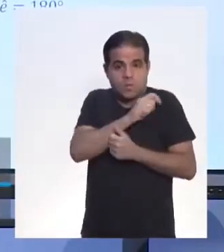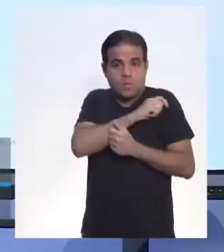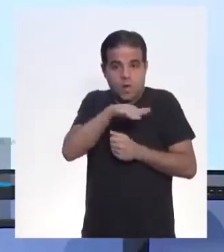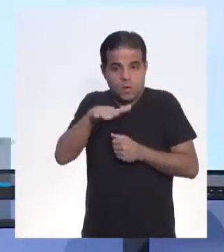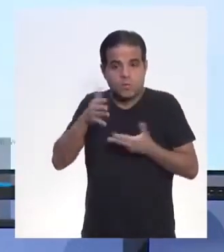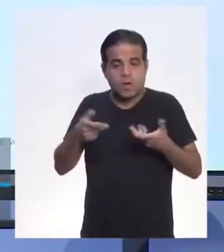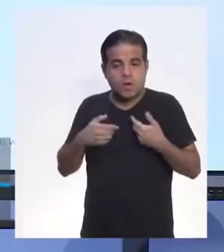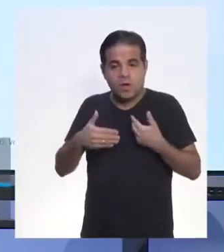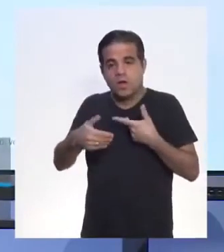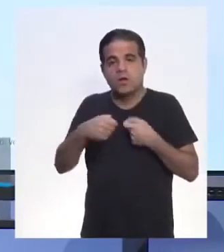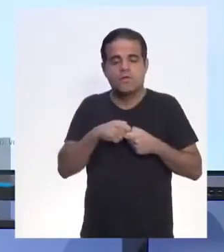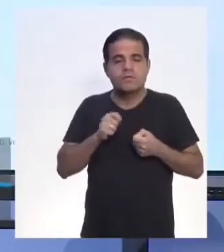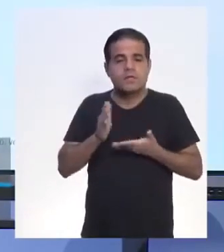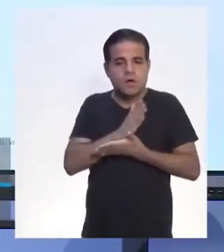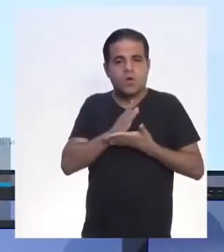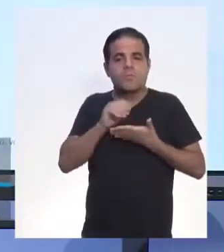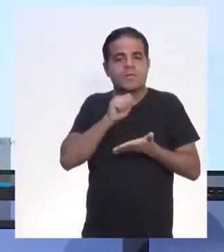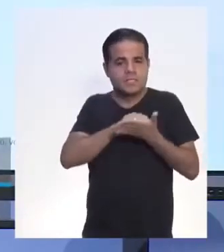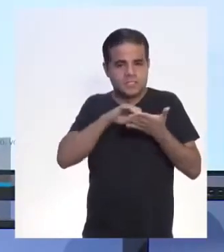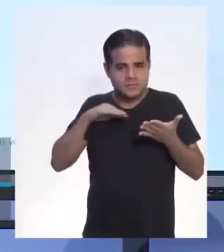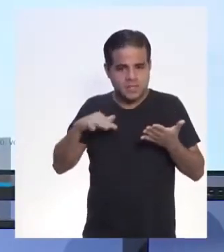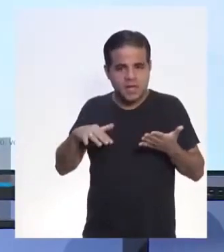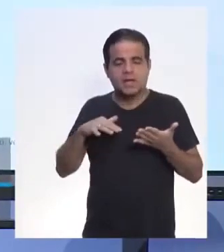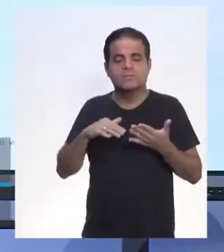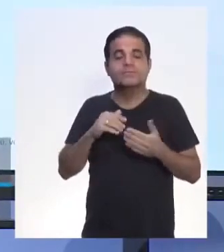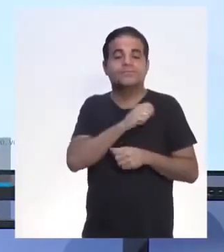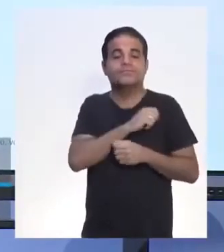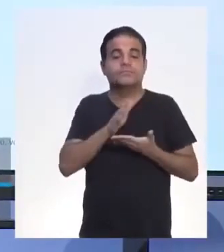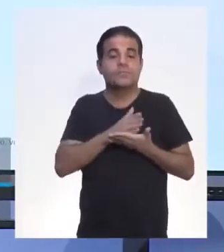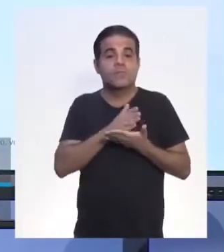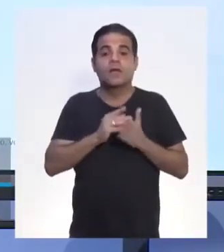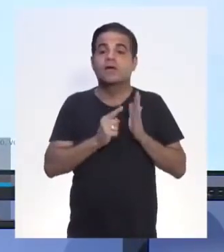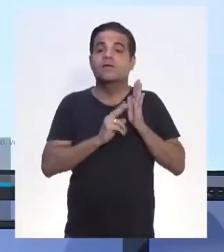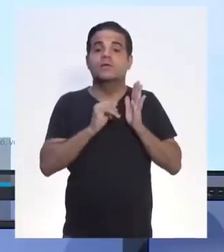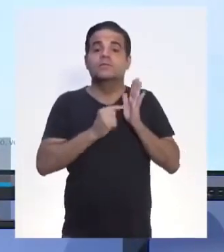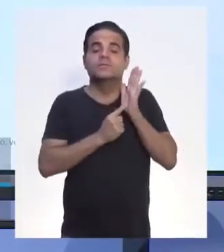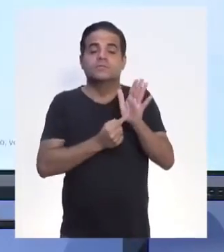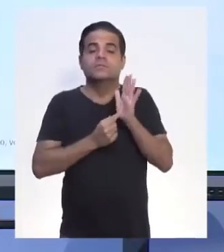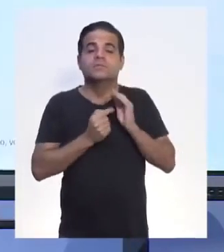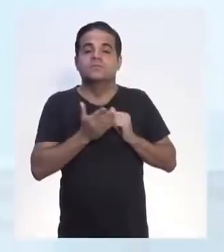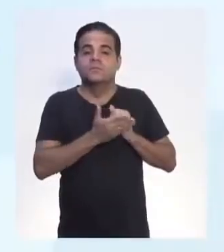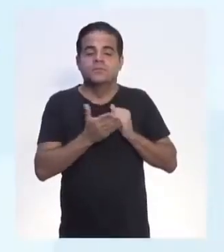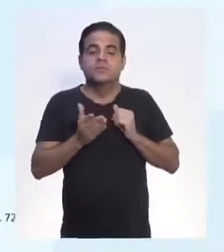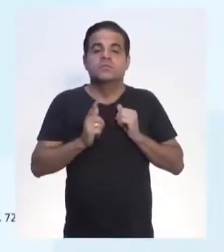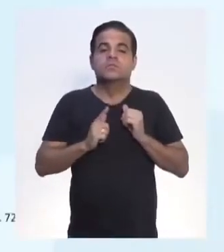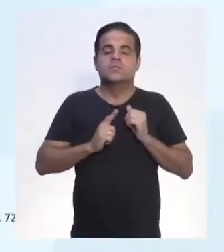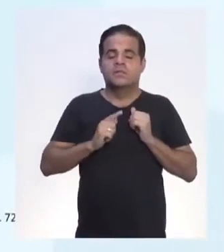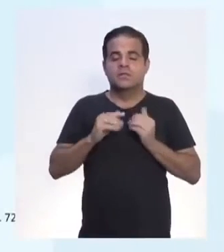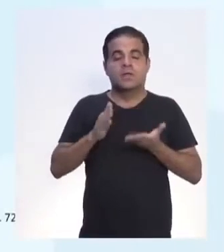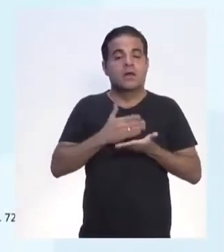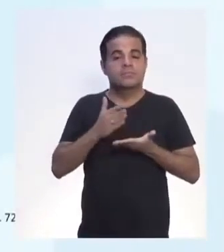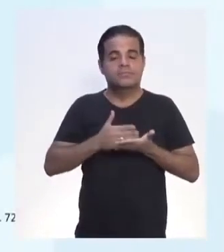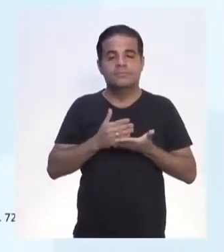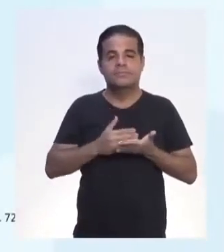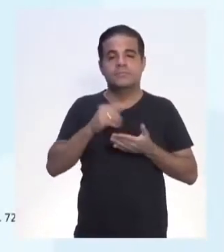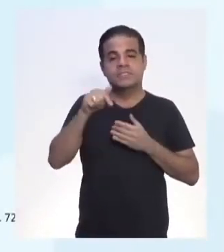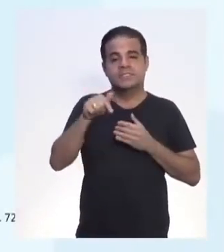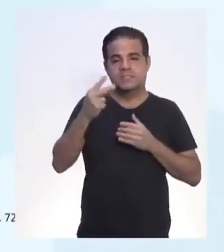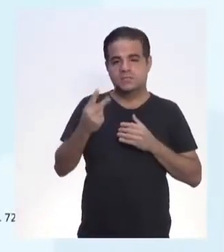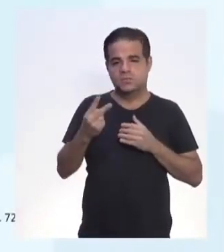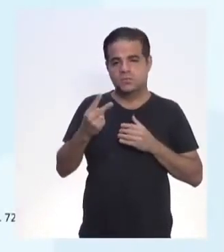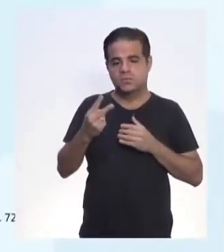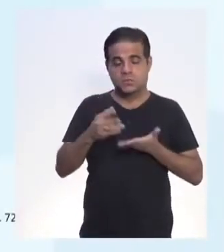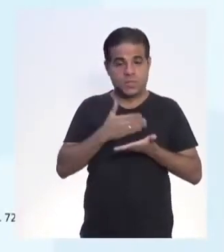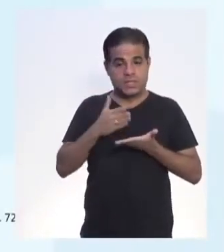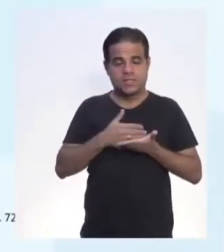fazer agora algumas atividades. No caderno do aluno, ó, vai aparecer aí para vocês, tá lá na página 72